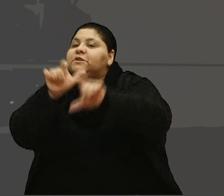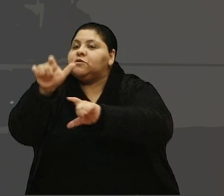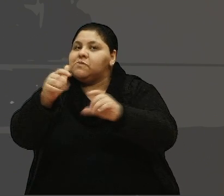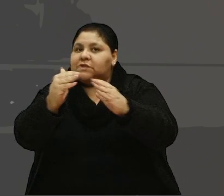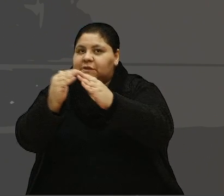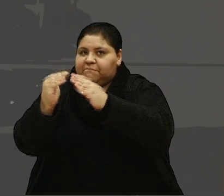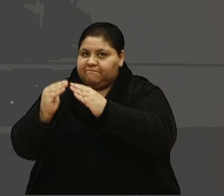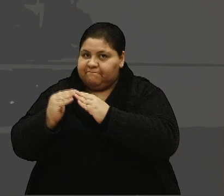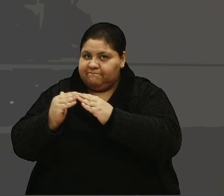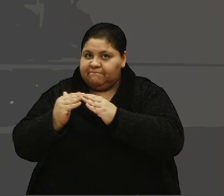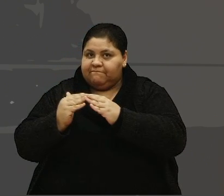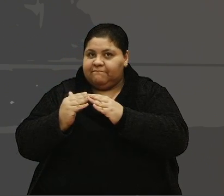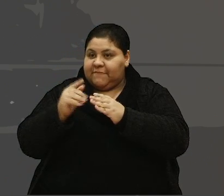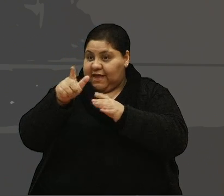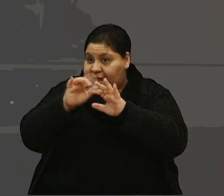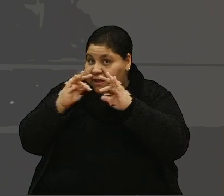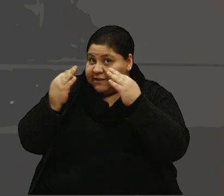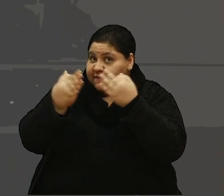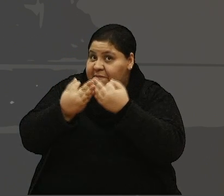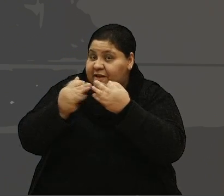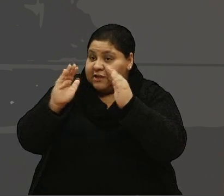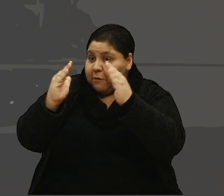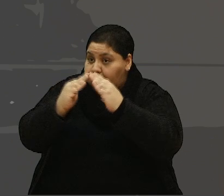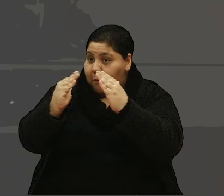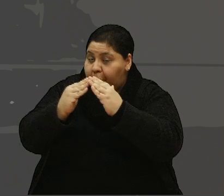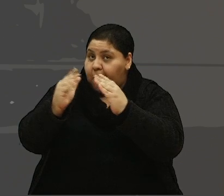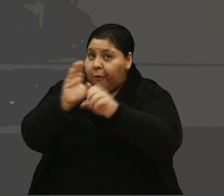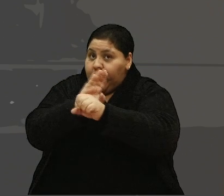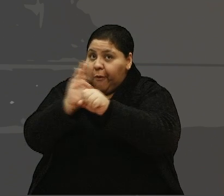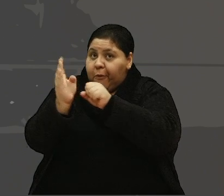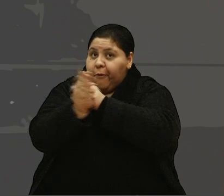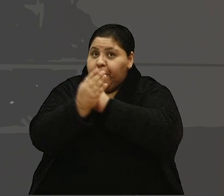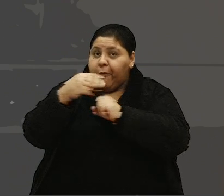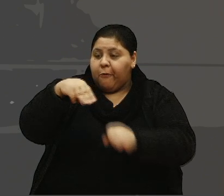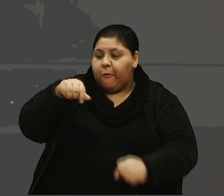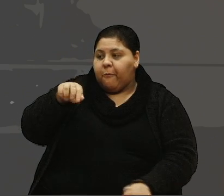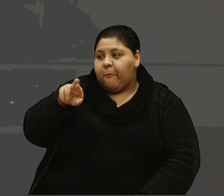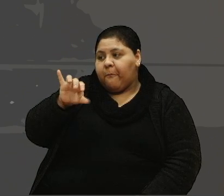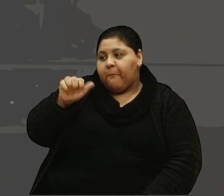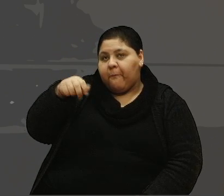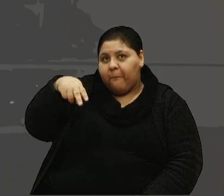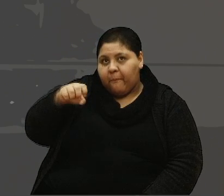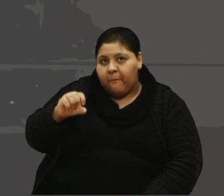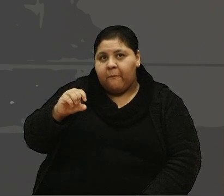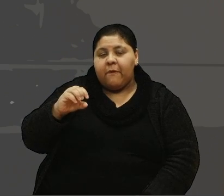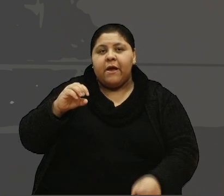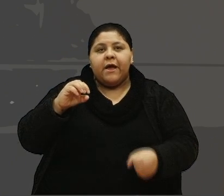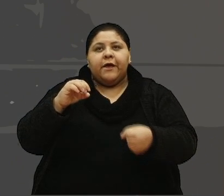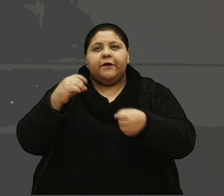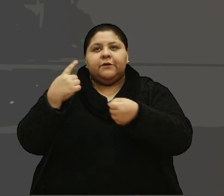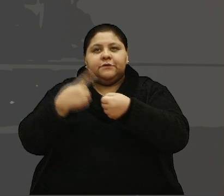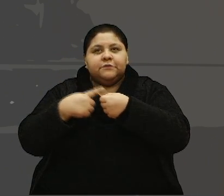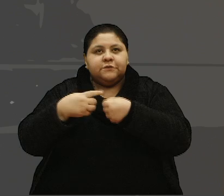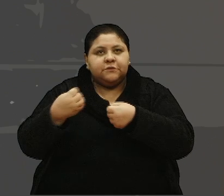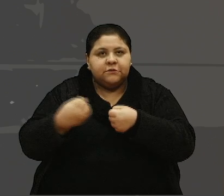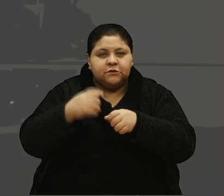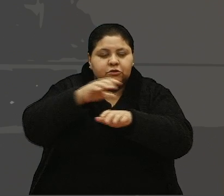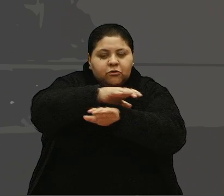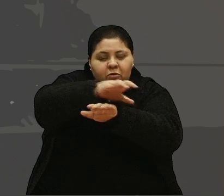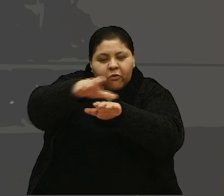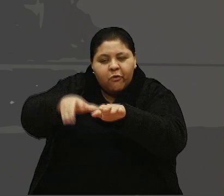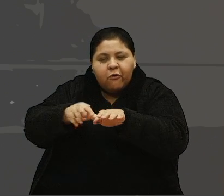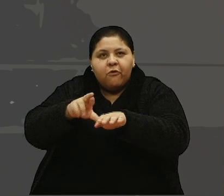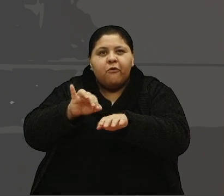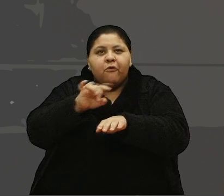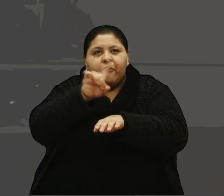É aquelas famílias que residem no bairro Mariani, Cidade Nova, parte do Desvio Risso